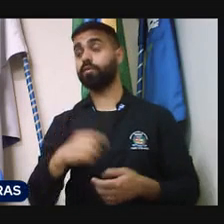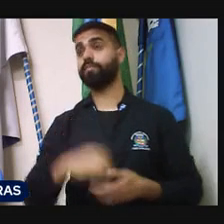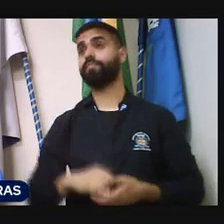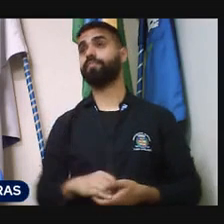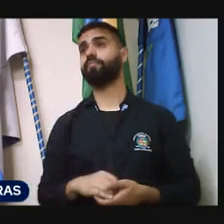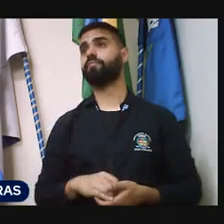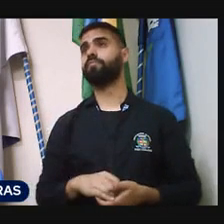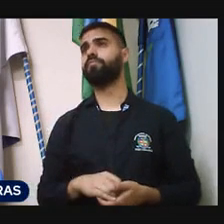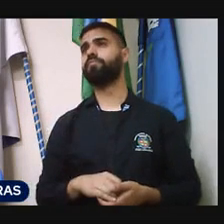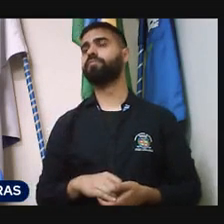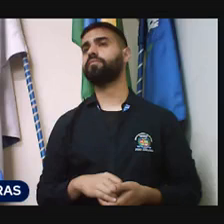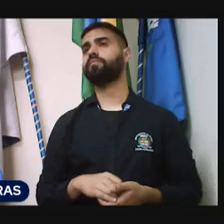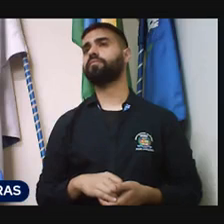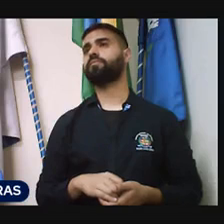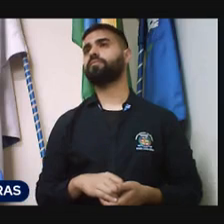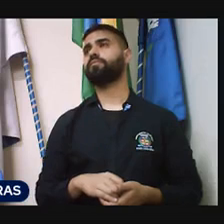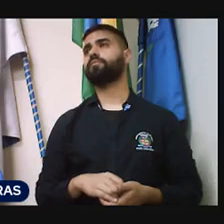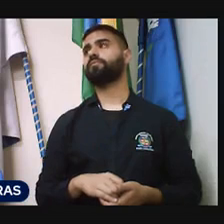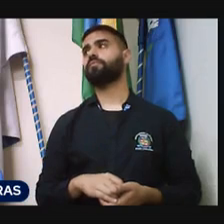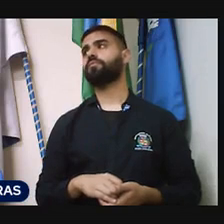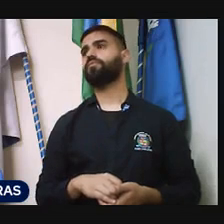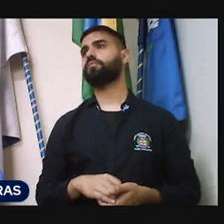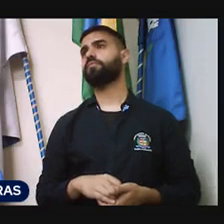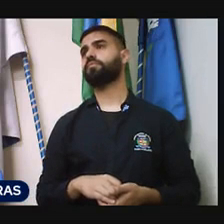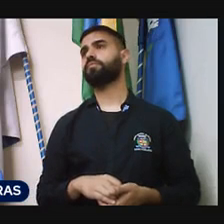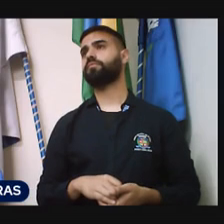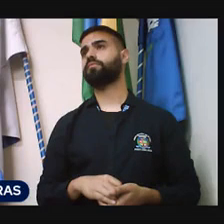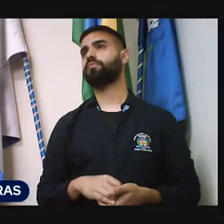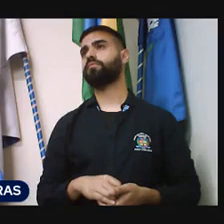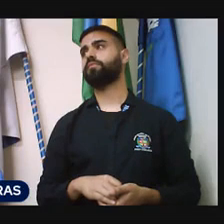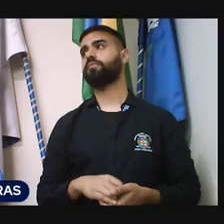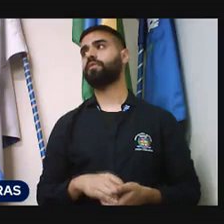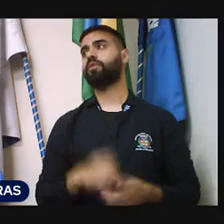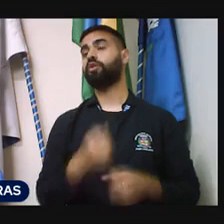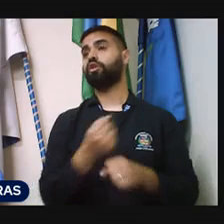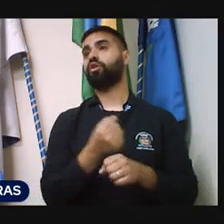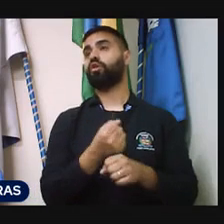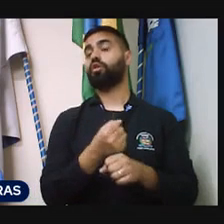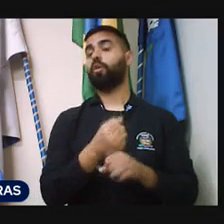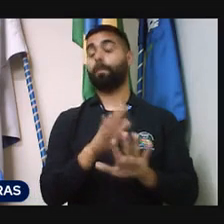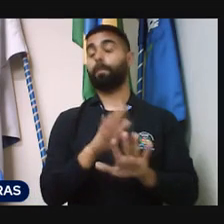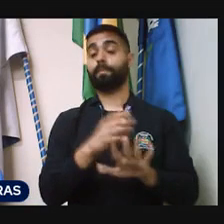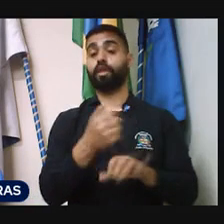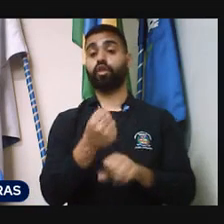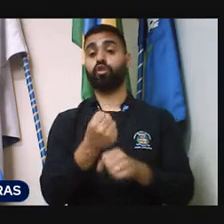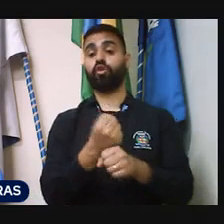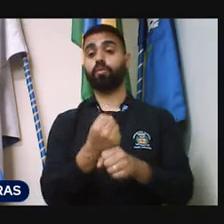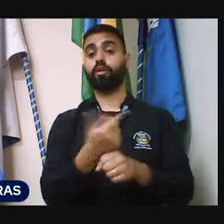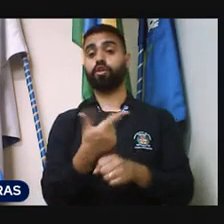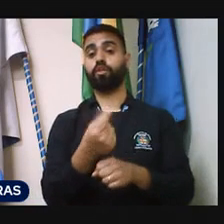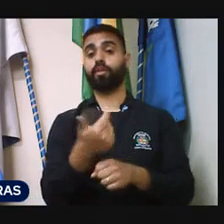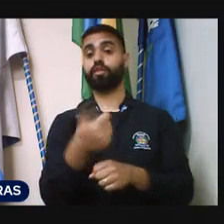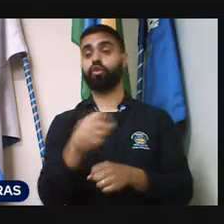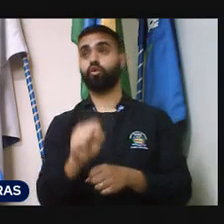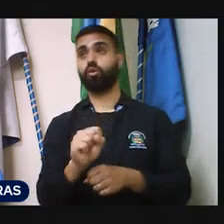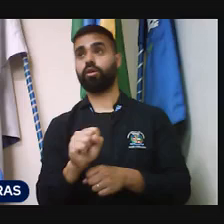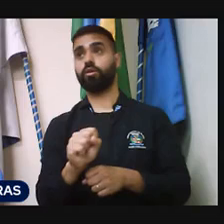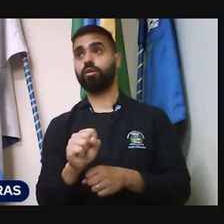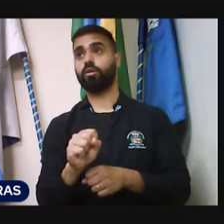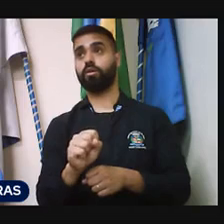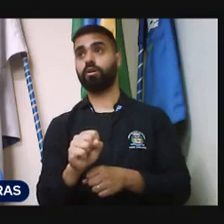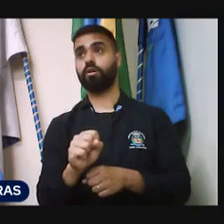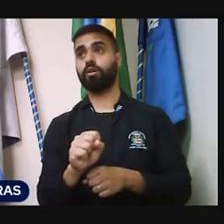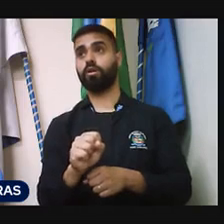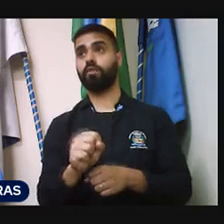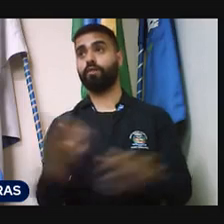final do ano seguinte 2019/2019 tons 2018 foram três parcelas de